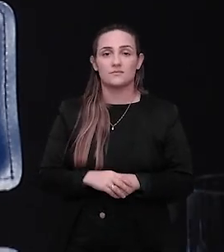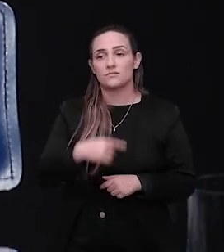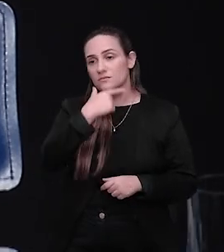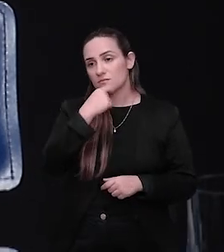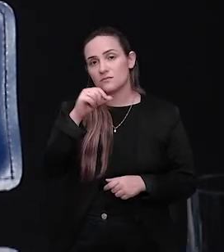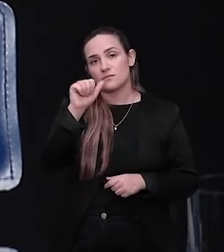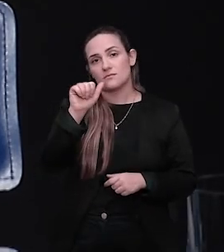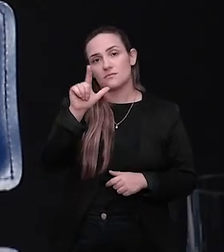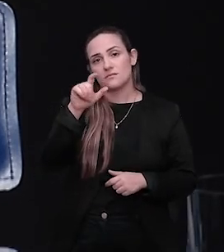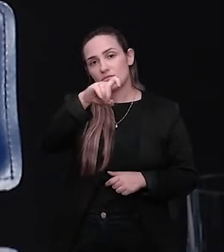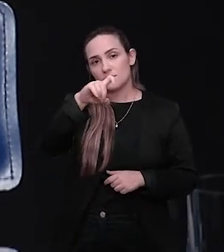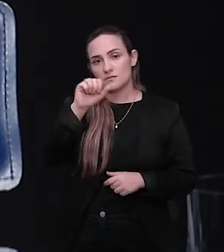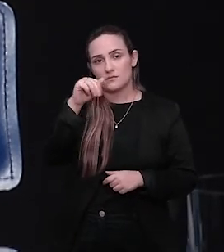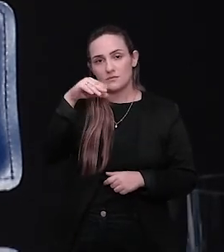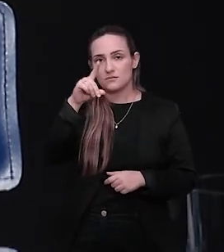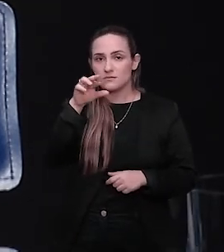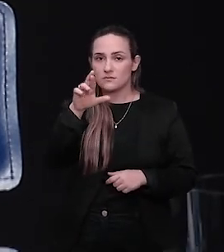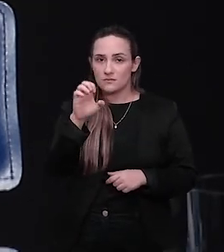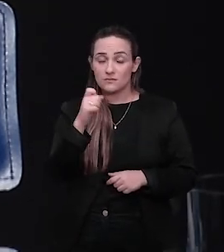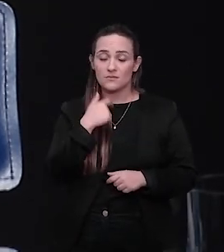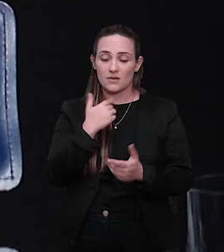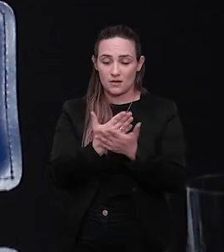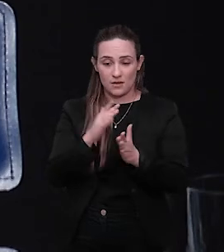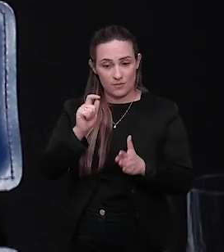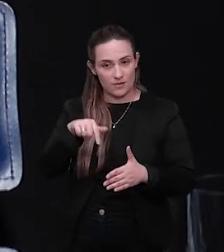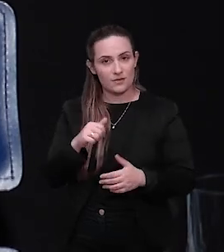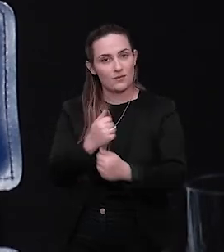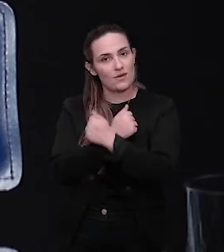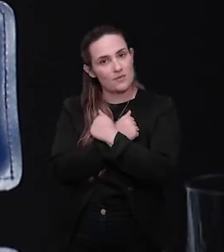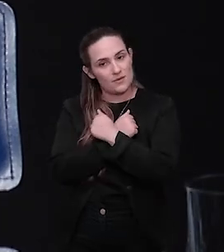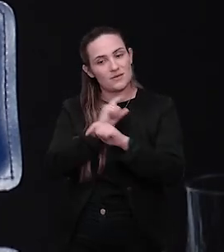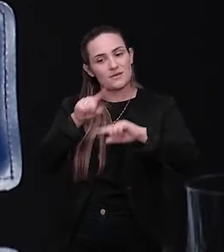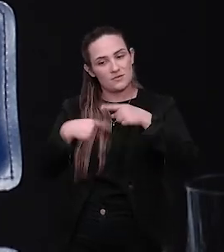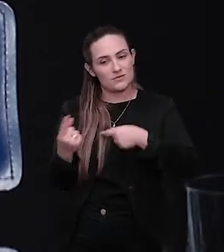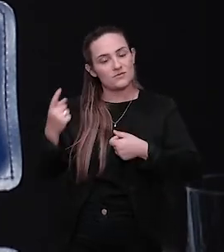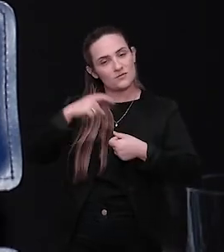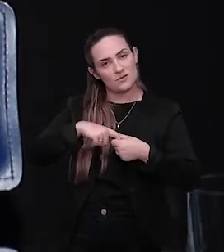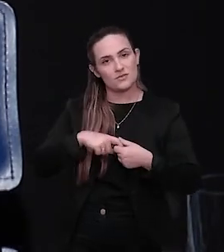O doutor Alexandre Magno, Procurador-Geral de Justiça do Mato Grosso do Sul. Eu fico por aqui.